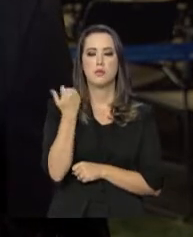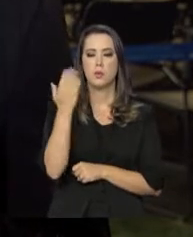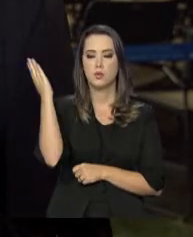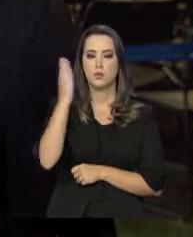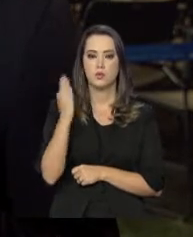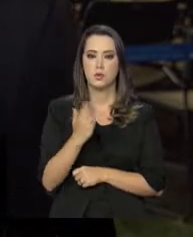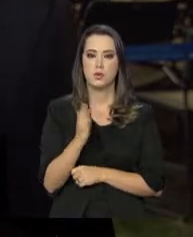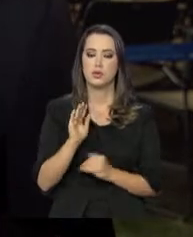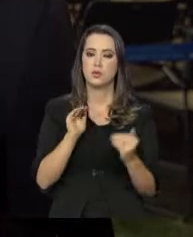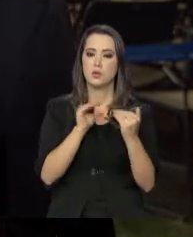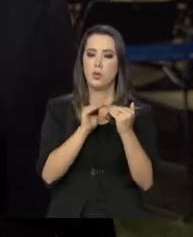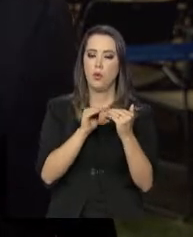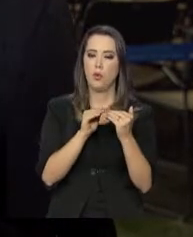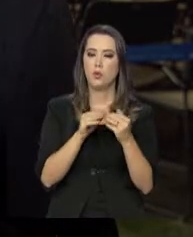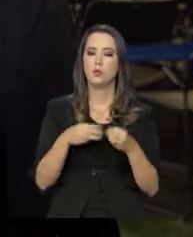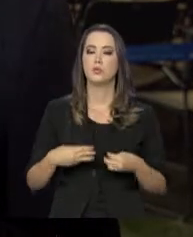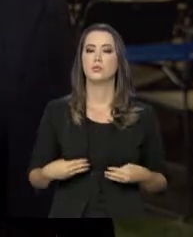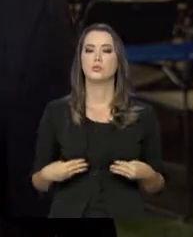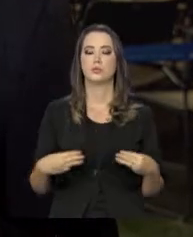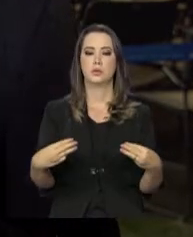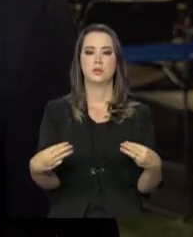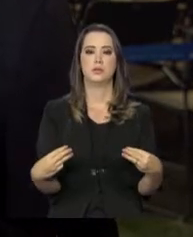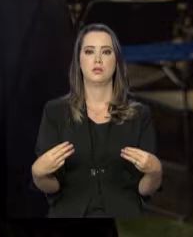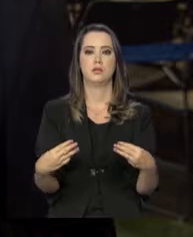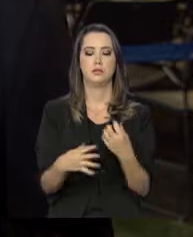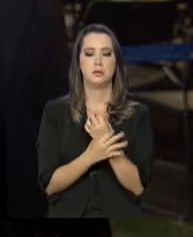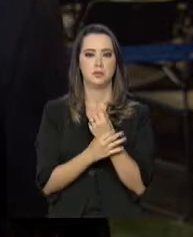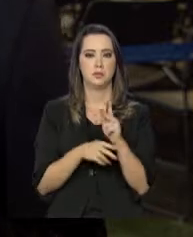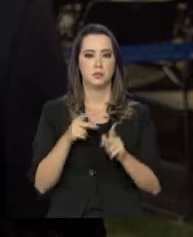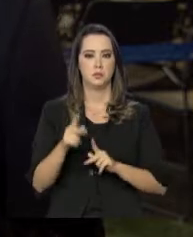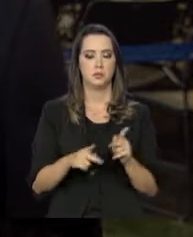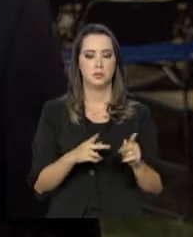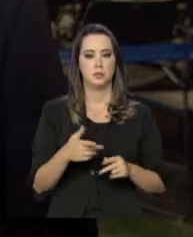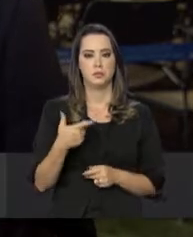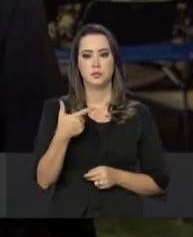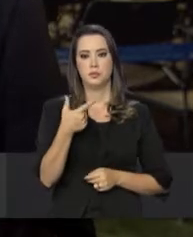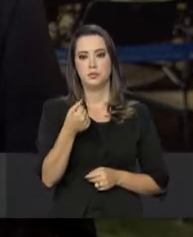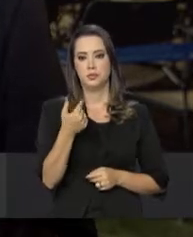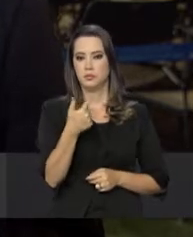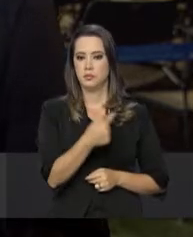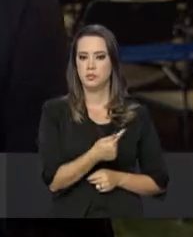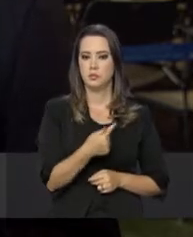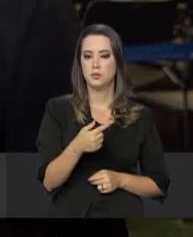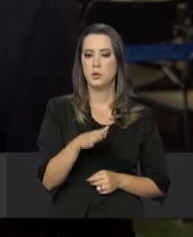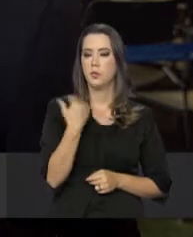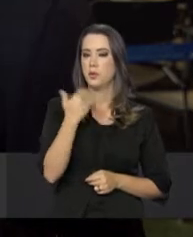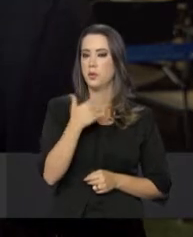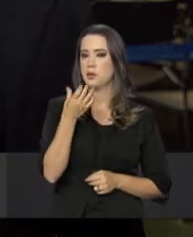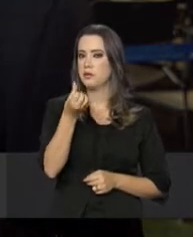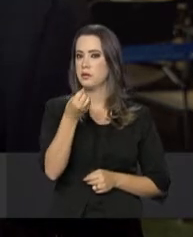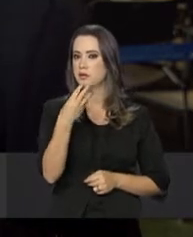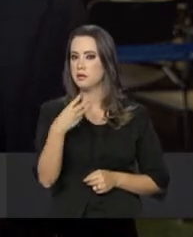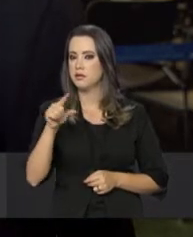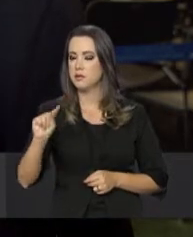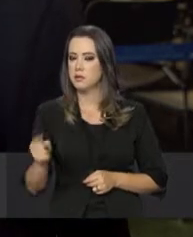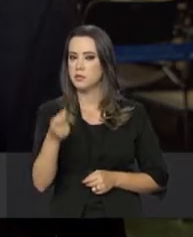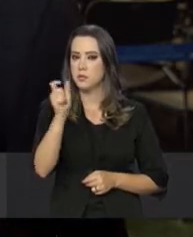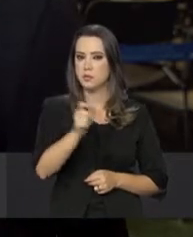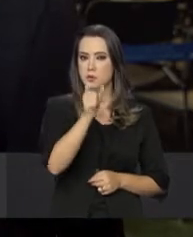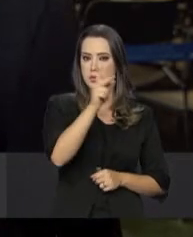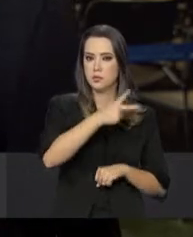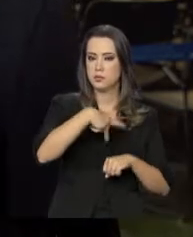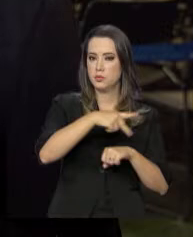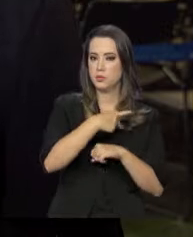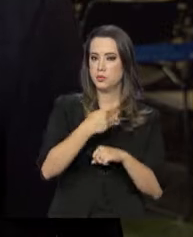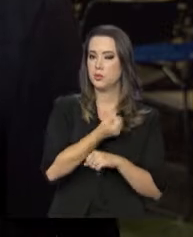acordo com o ministro da segurança pública em 2017 foram assassinadas 63 mil pessoas do país número que vem